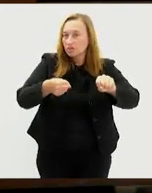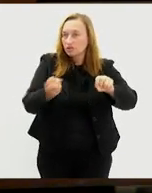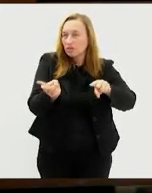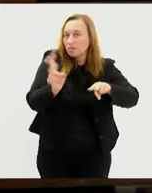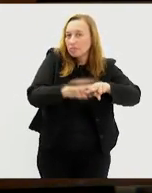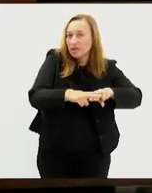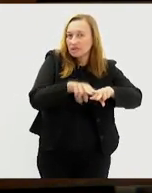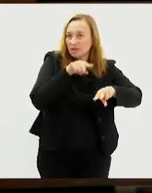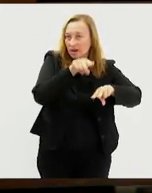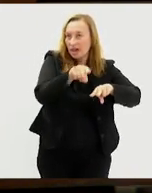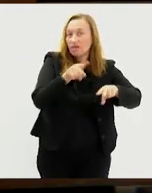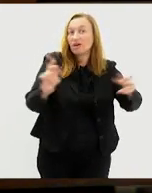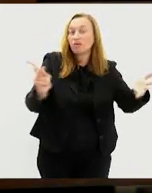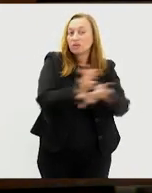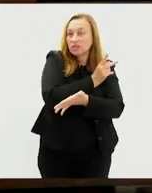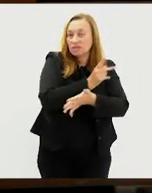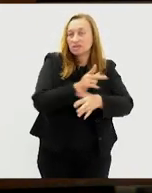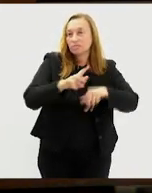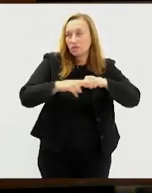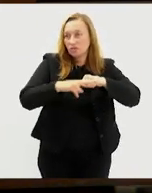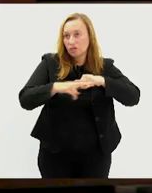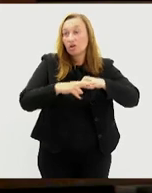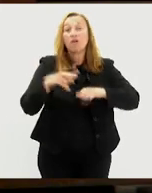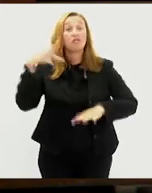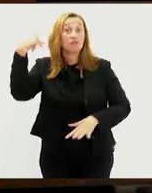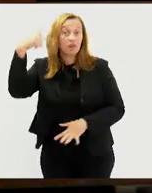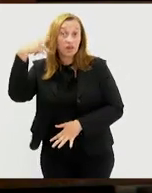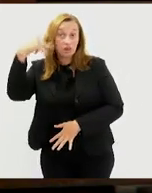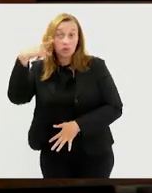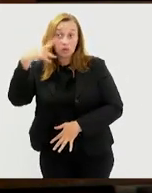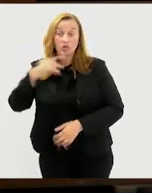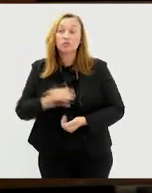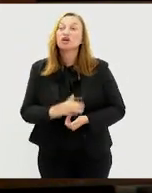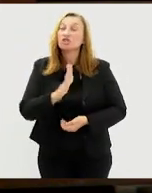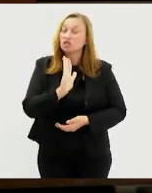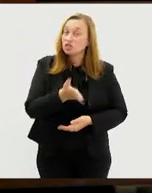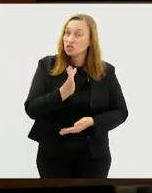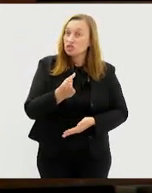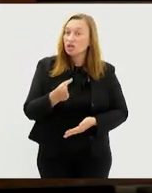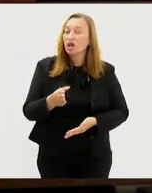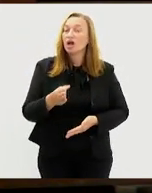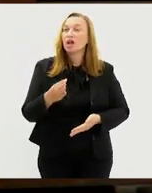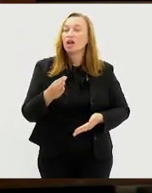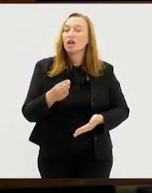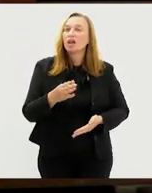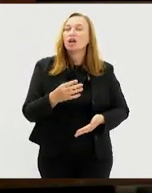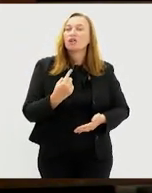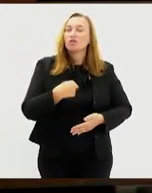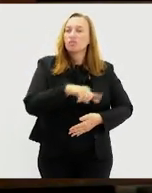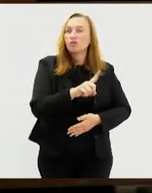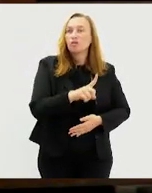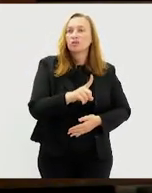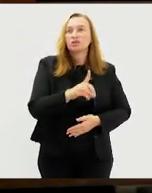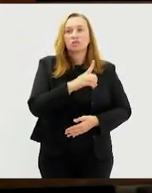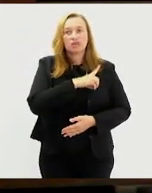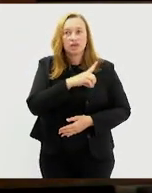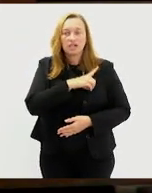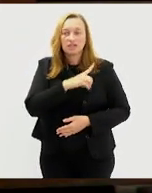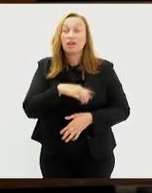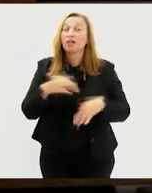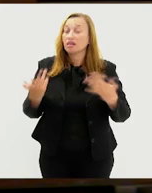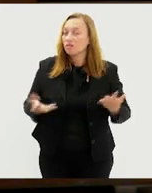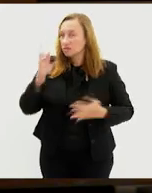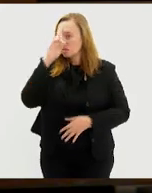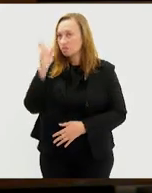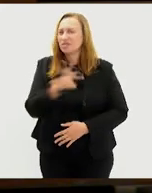que aconteceo os vereadores já fizeram registro na delegacia então Presidente